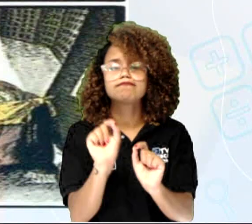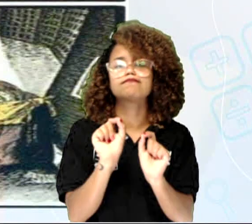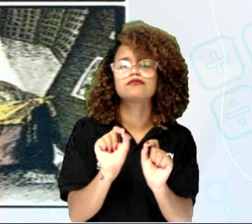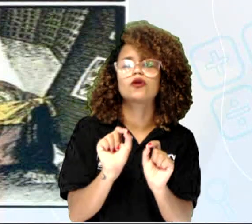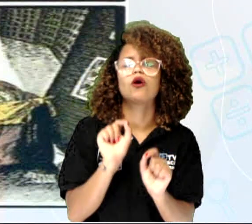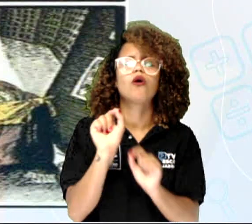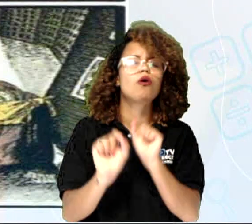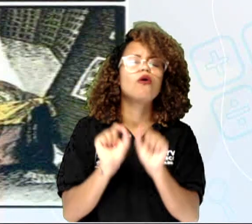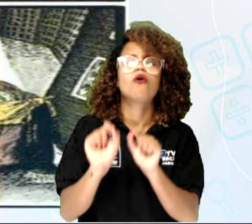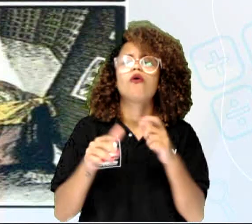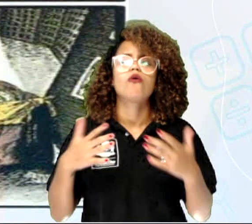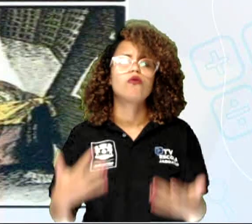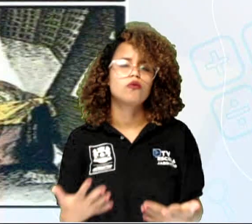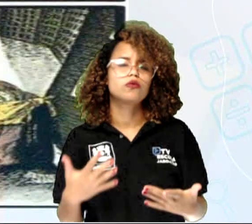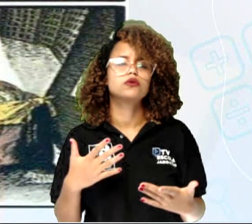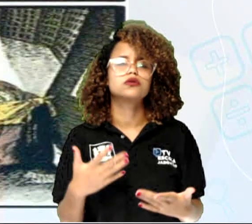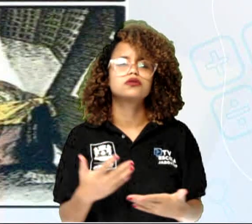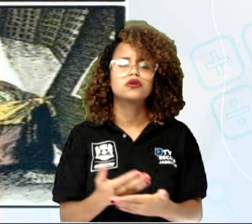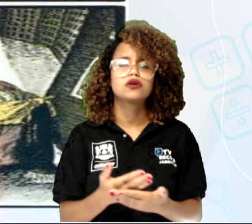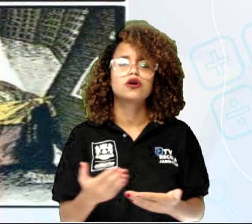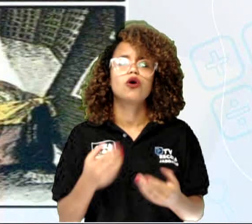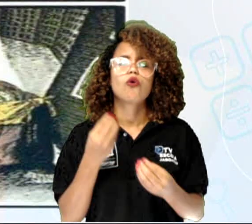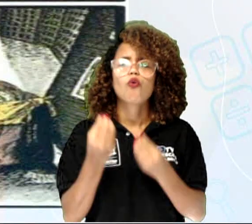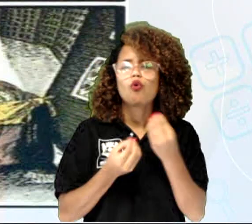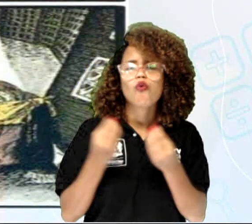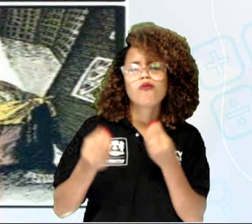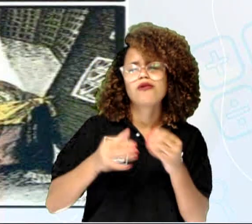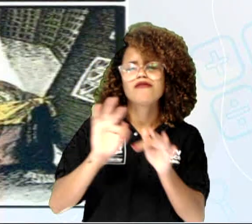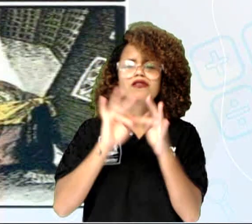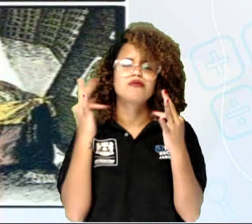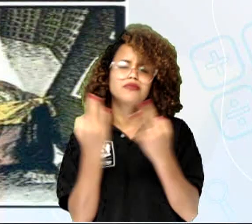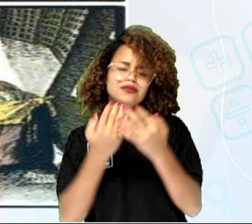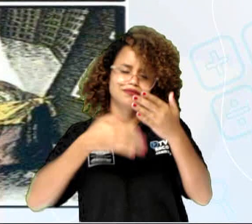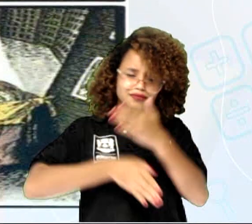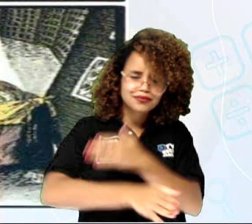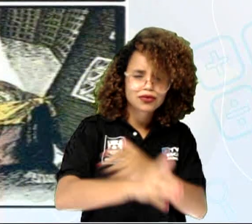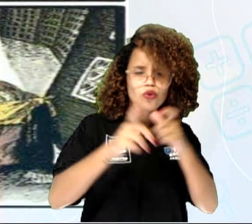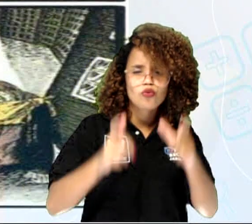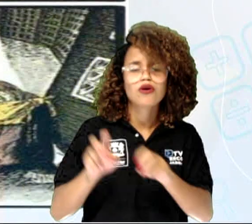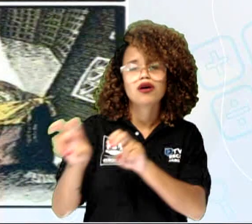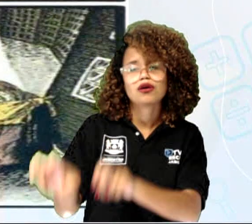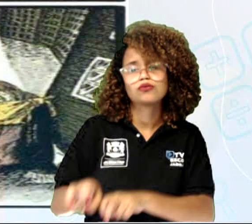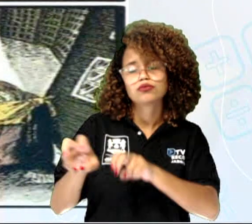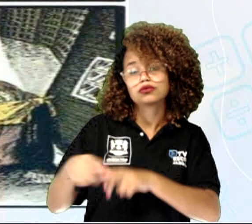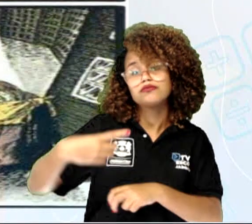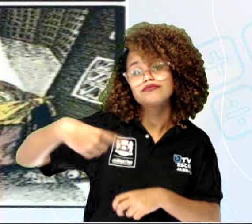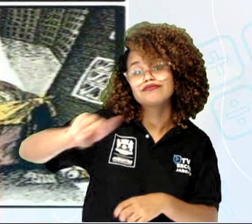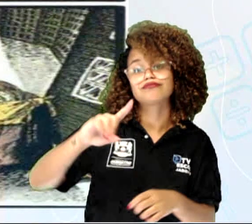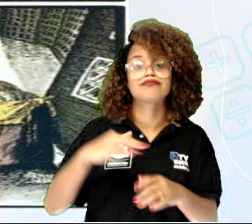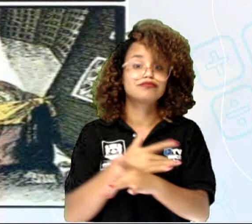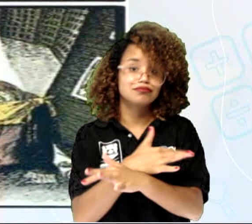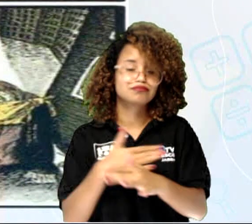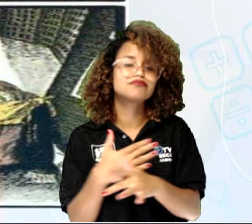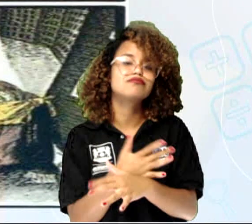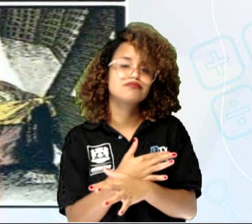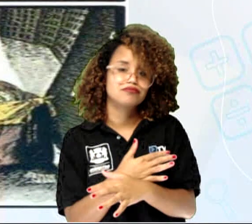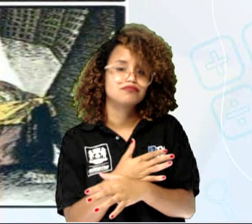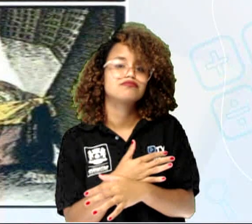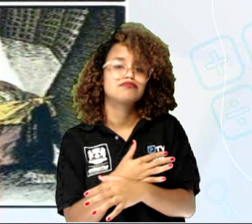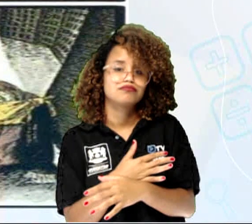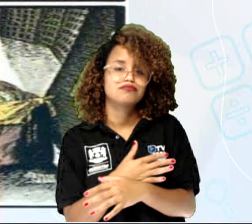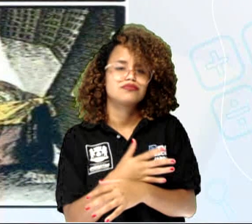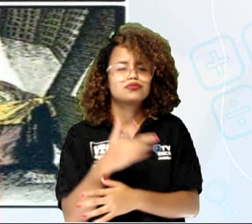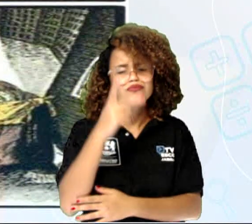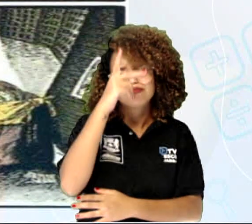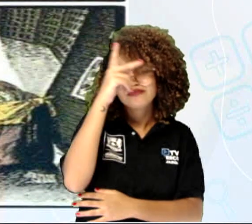é a condição dessa família que sai da zona rural e vai para a cidade? Então são pessoas que